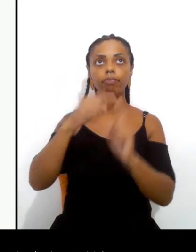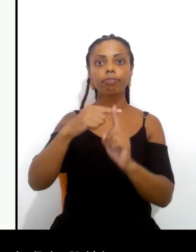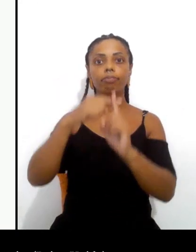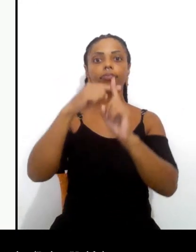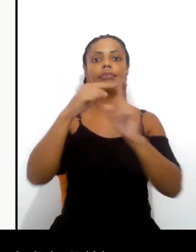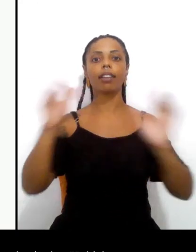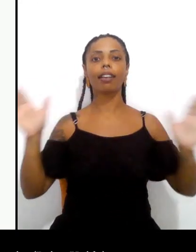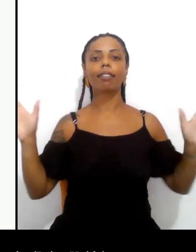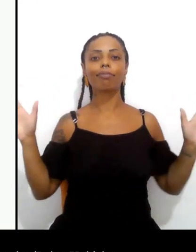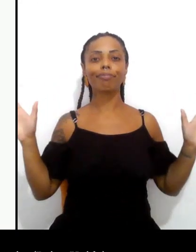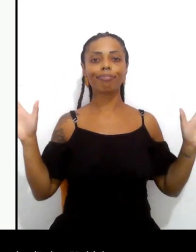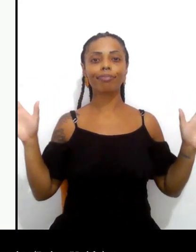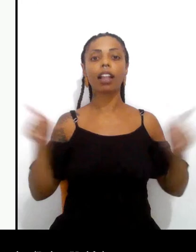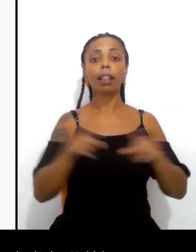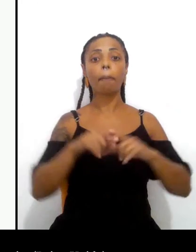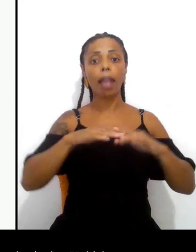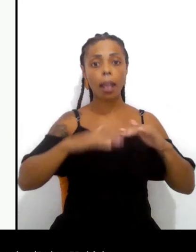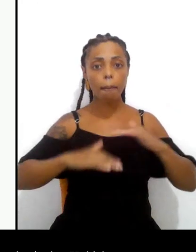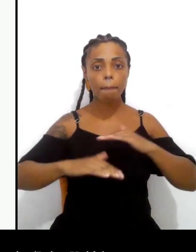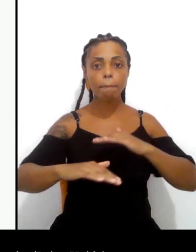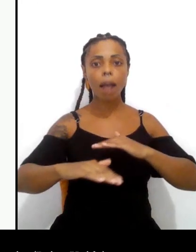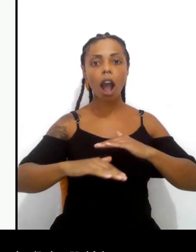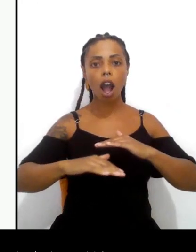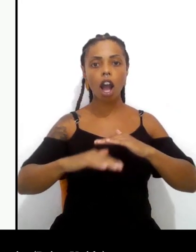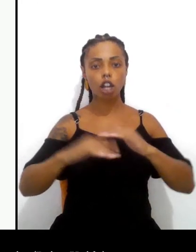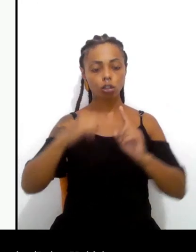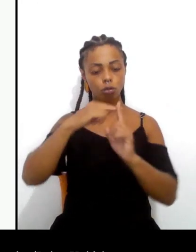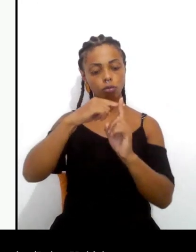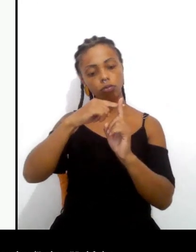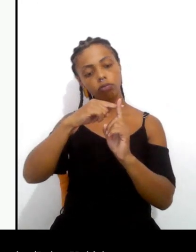uma figura também na base do crucifixo